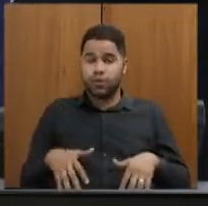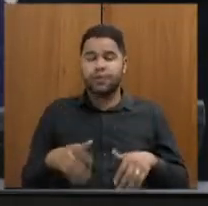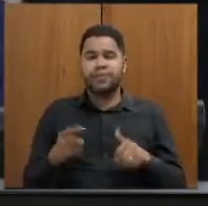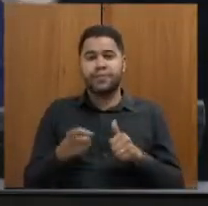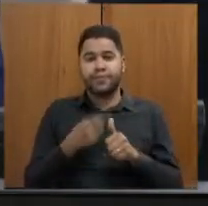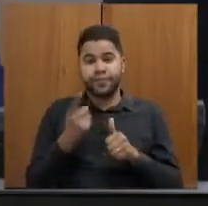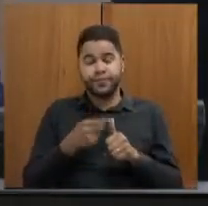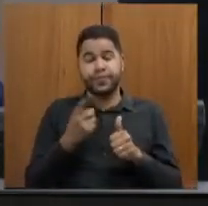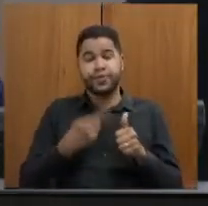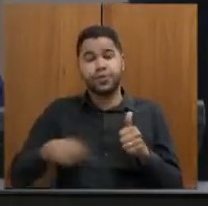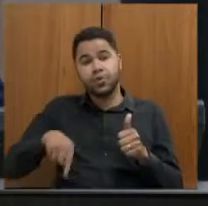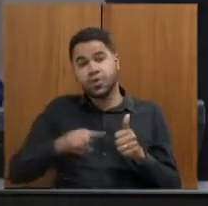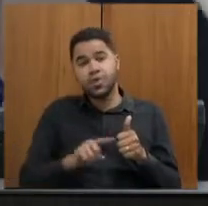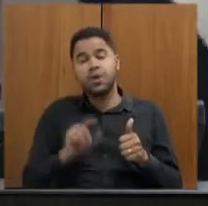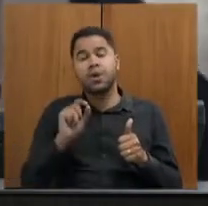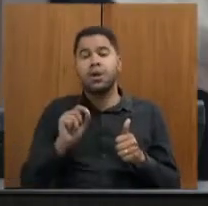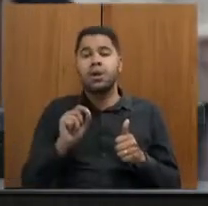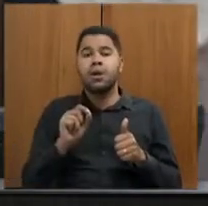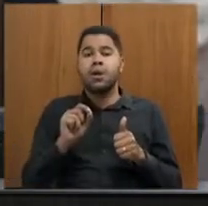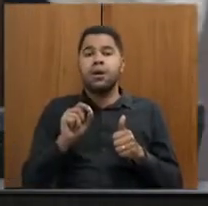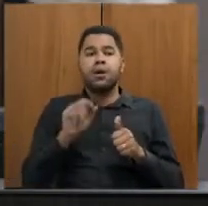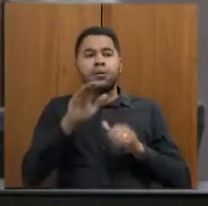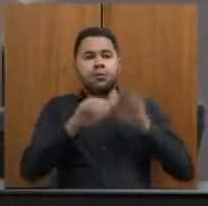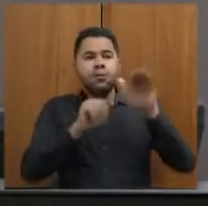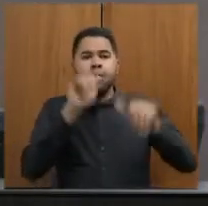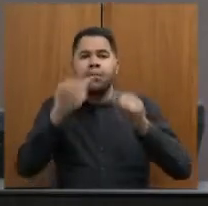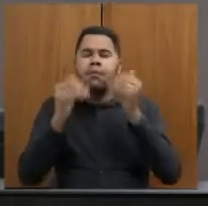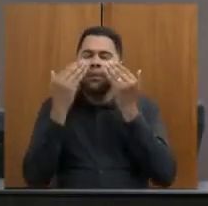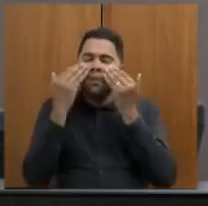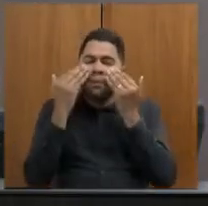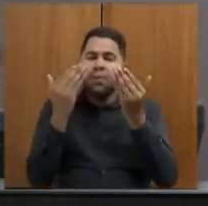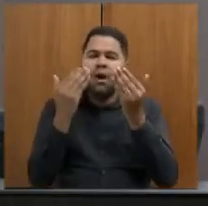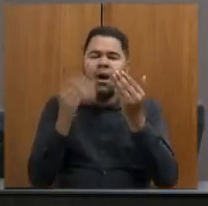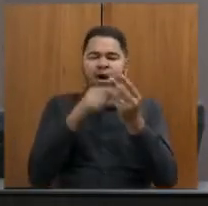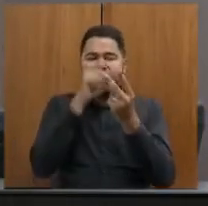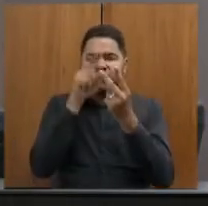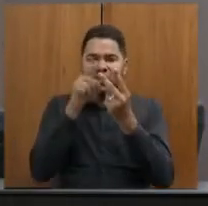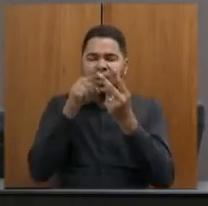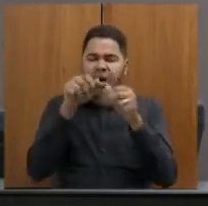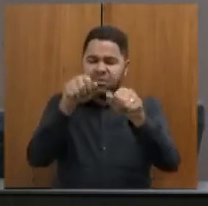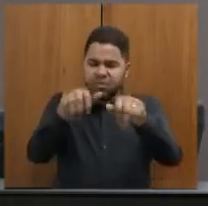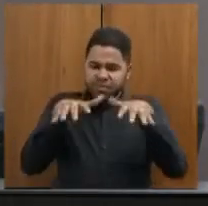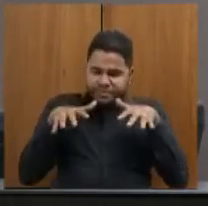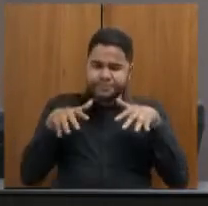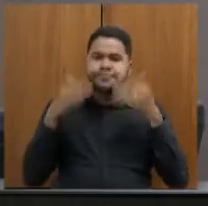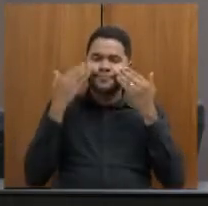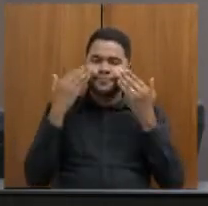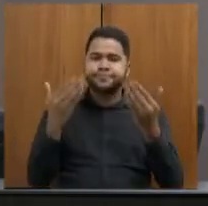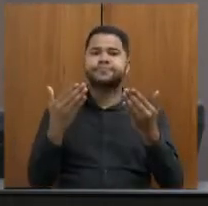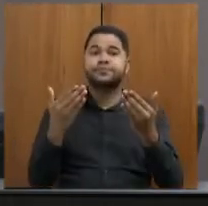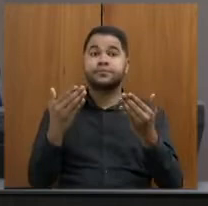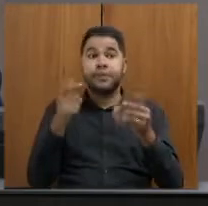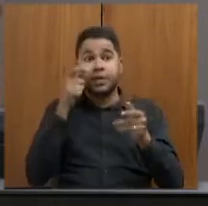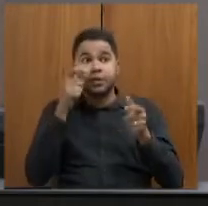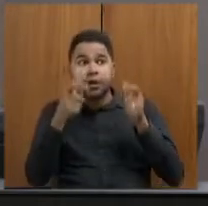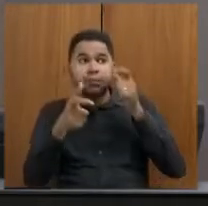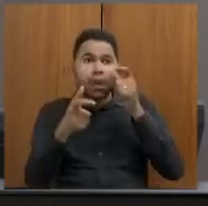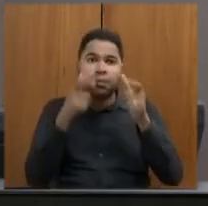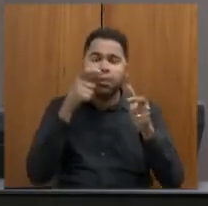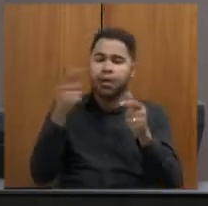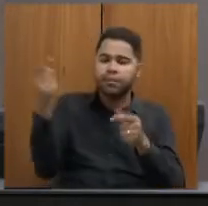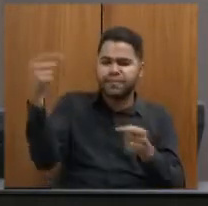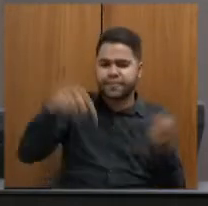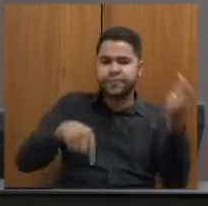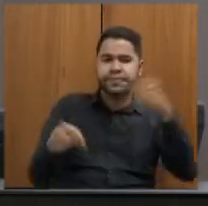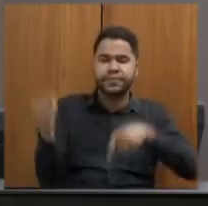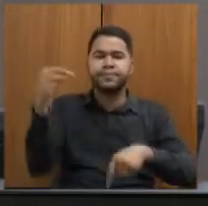nas frango nós temos que fazer uma chamada pública depois nós fazer uma audiência pública aparece os interessados aparece